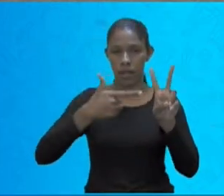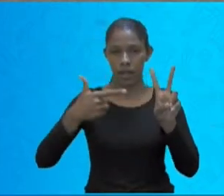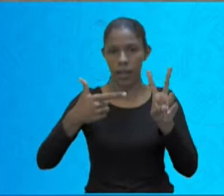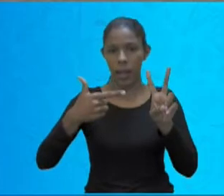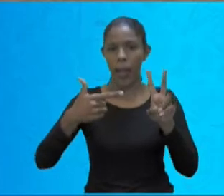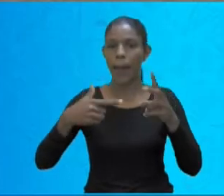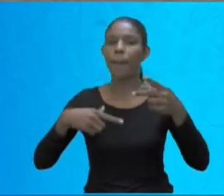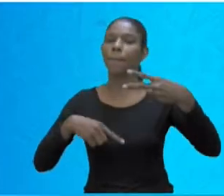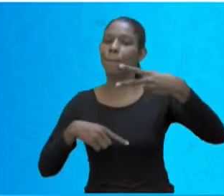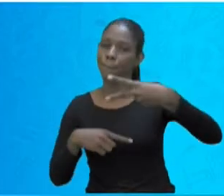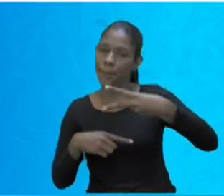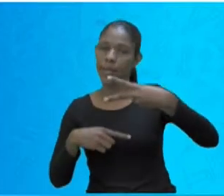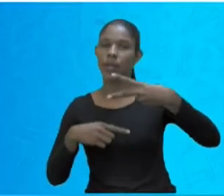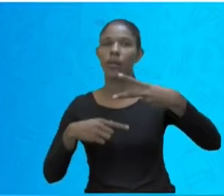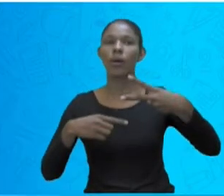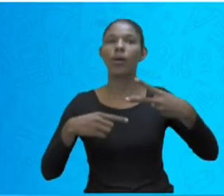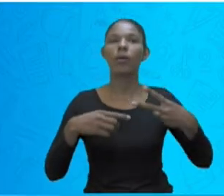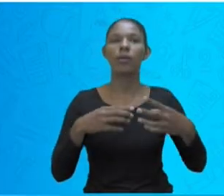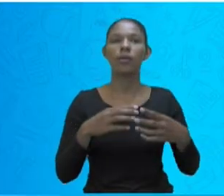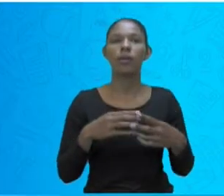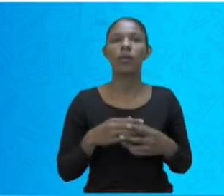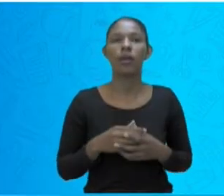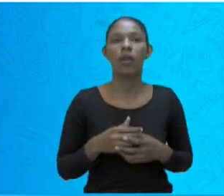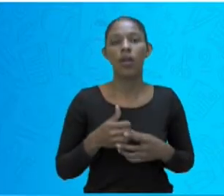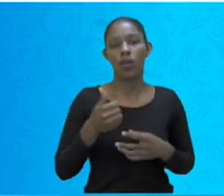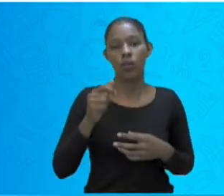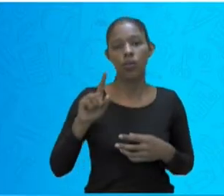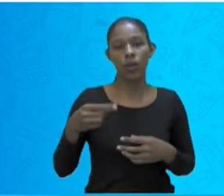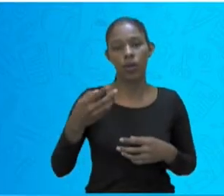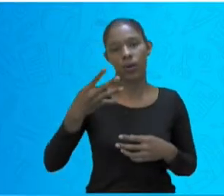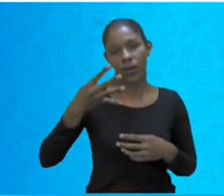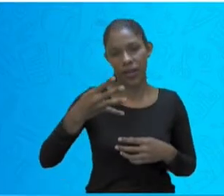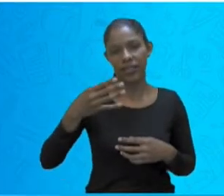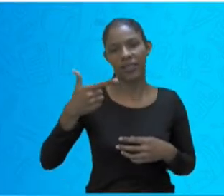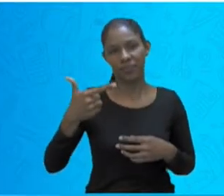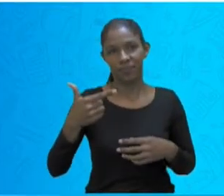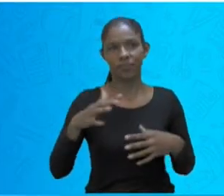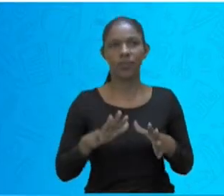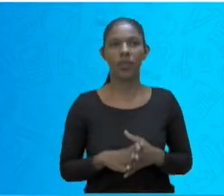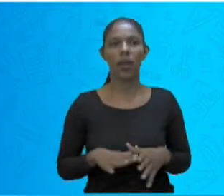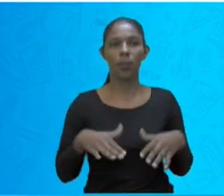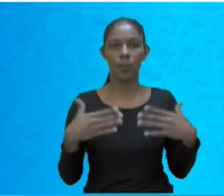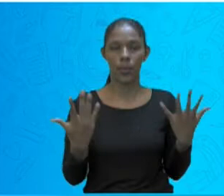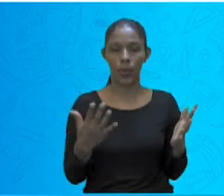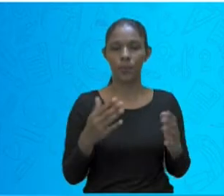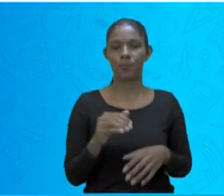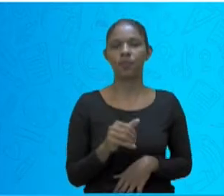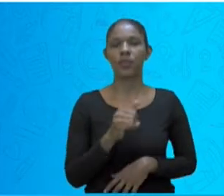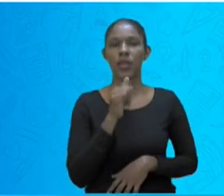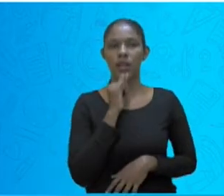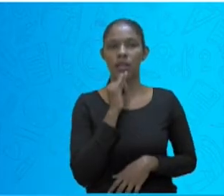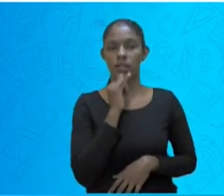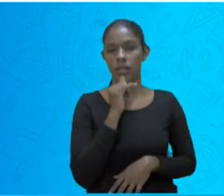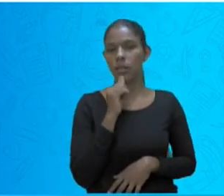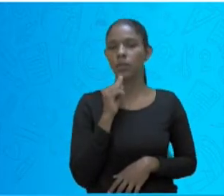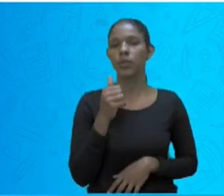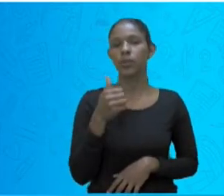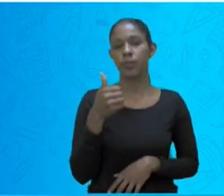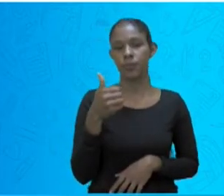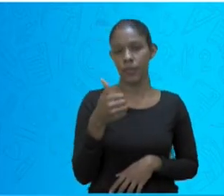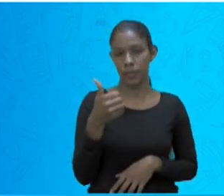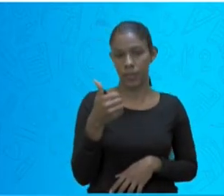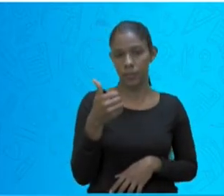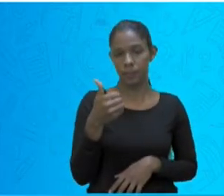Vamos aqui, raiz cúbica. Vamos analisar um cubo com 64 centímetros cúbicos